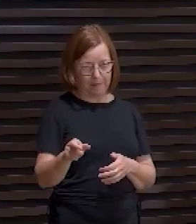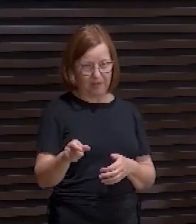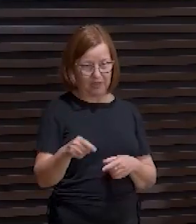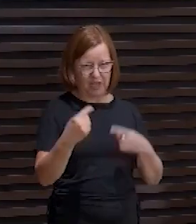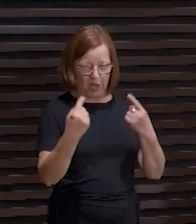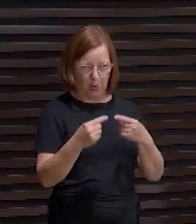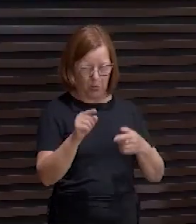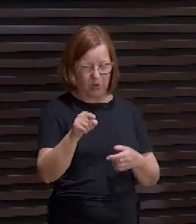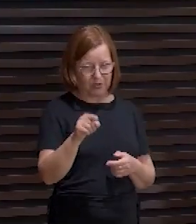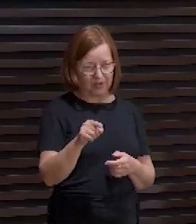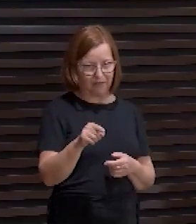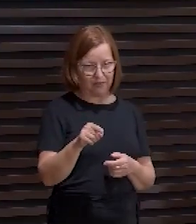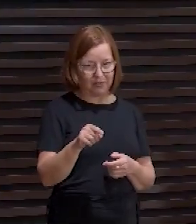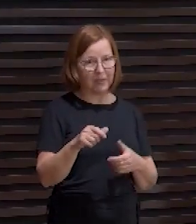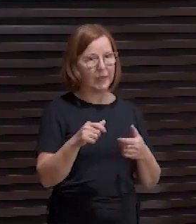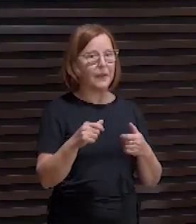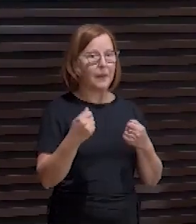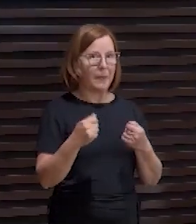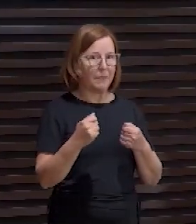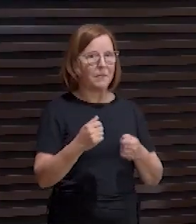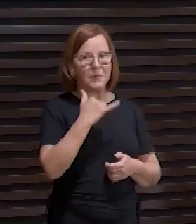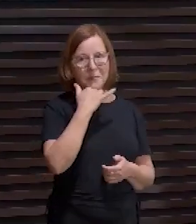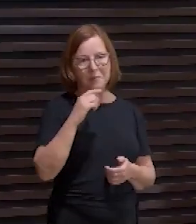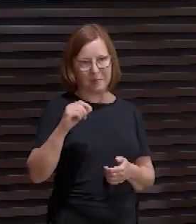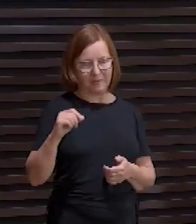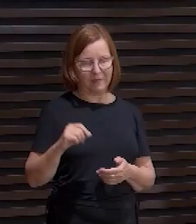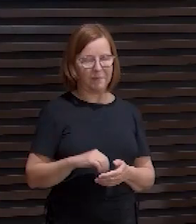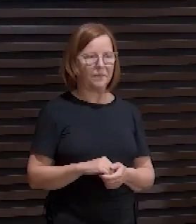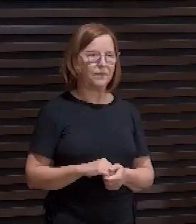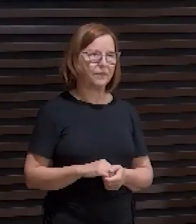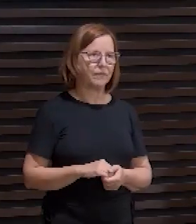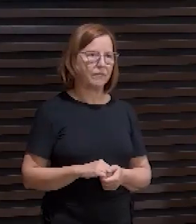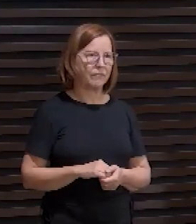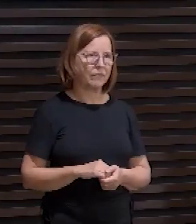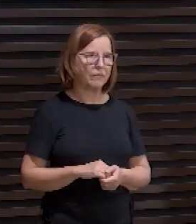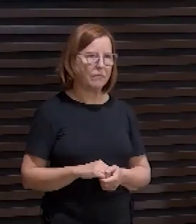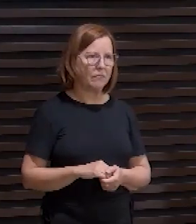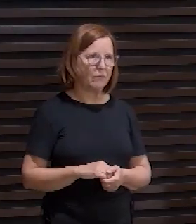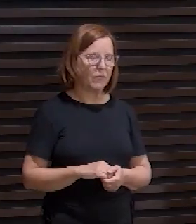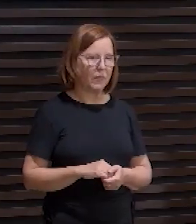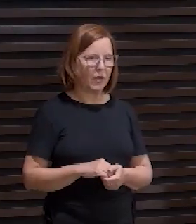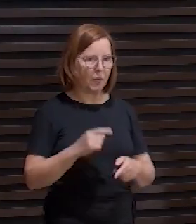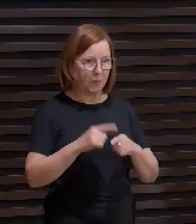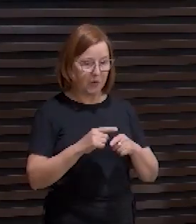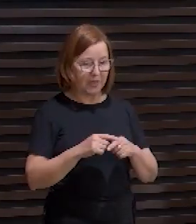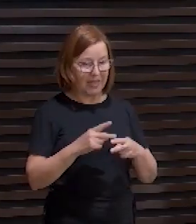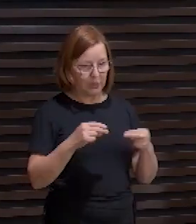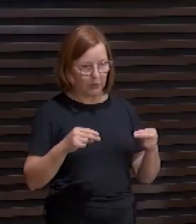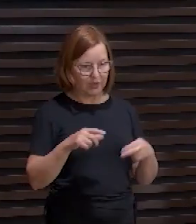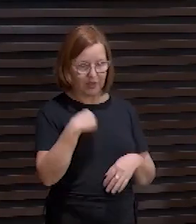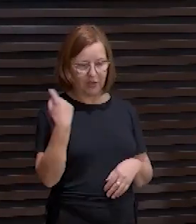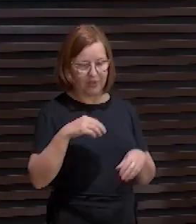você. Agora a situação dela com o Senhor é dela com o Senhor. O que se planta, se colhe. Saiba